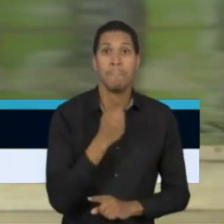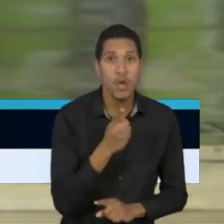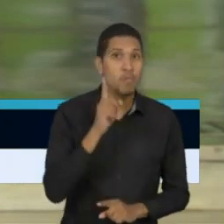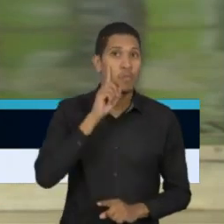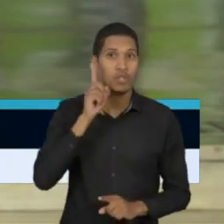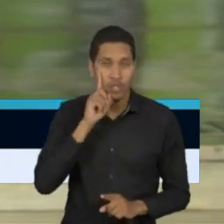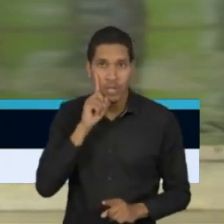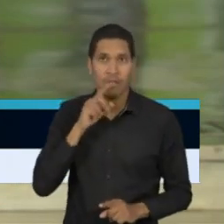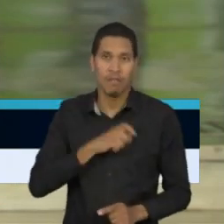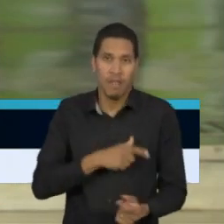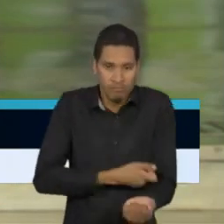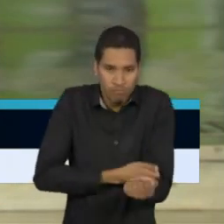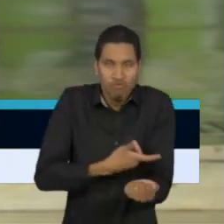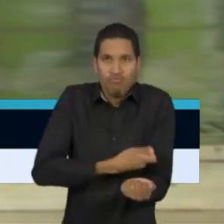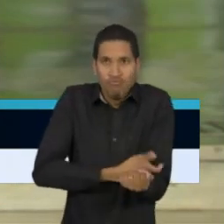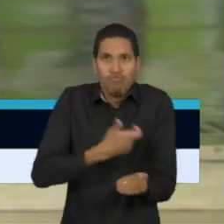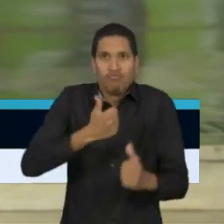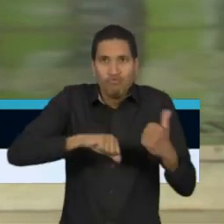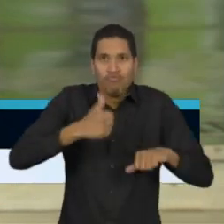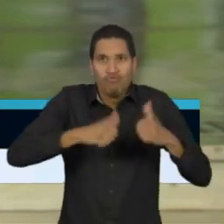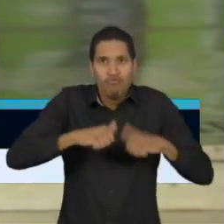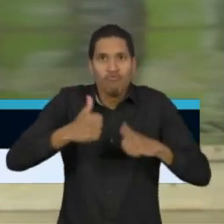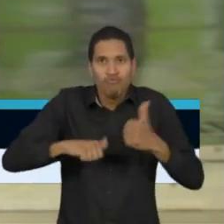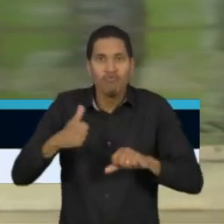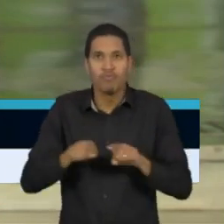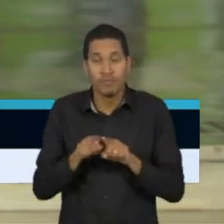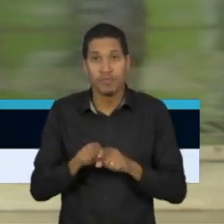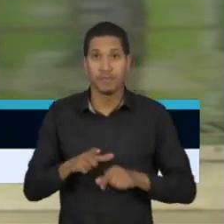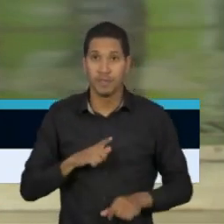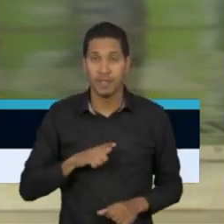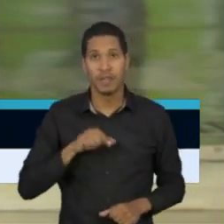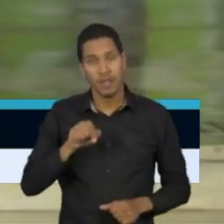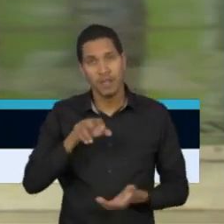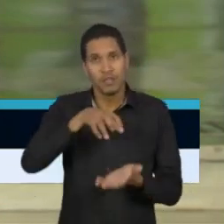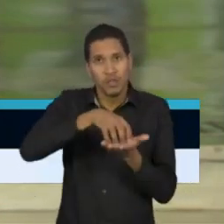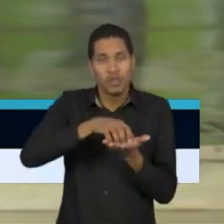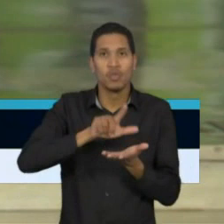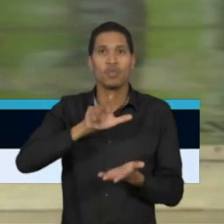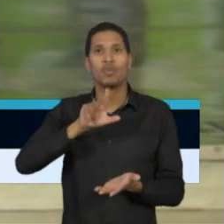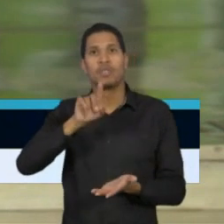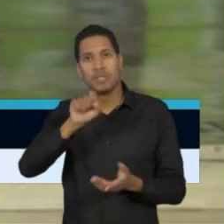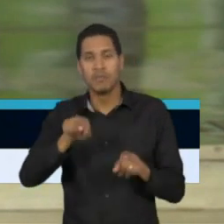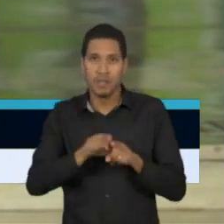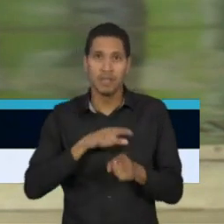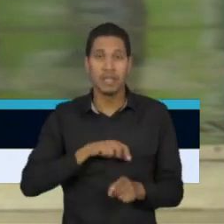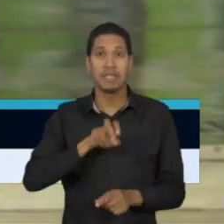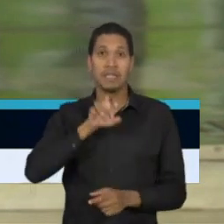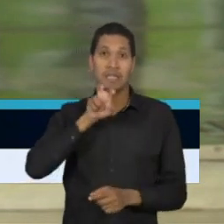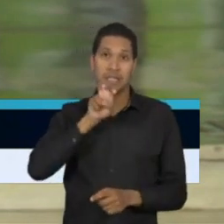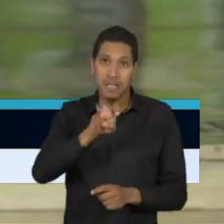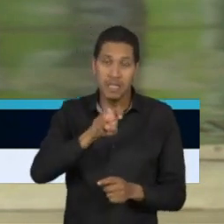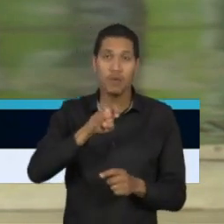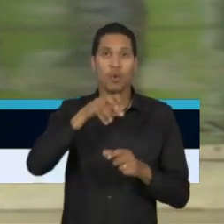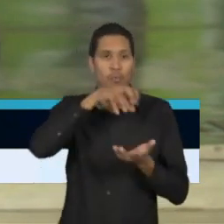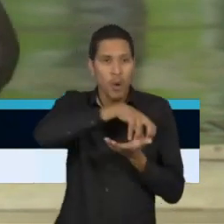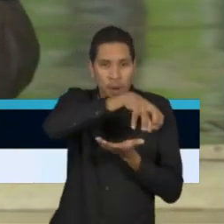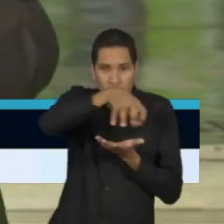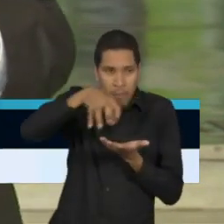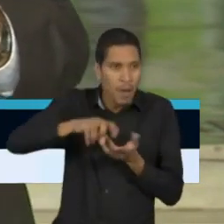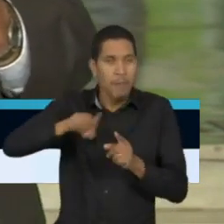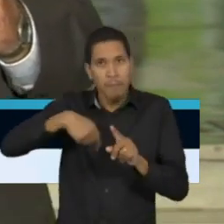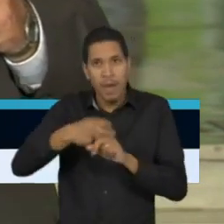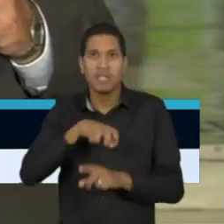da rede que nós estamos montando, o Lutz tem 5 unidades regionais, tem ainda o Instituto Butantan e